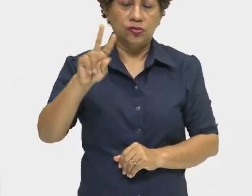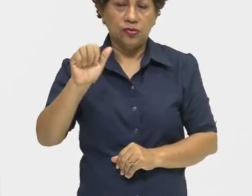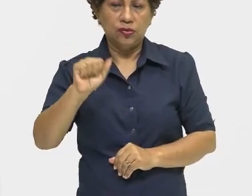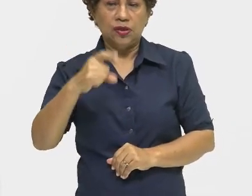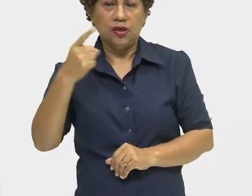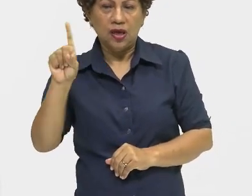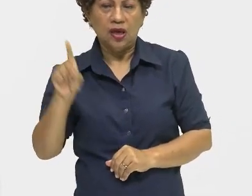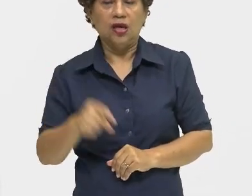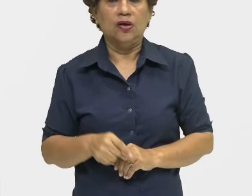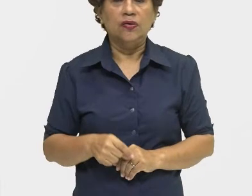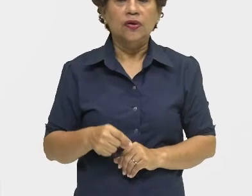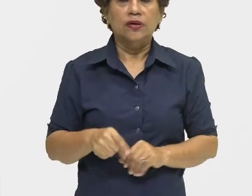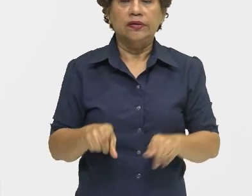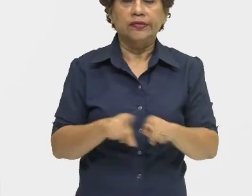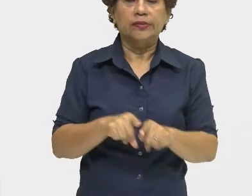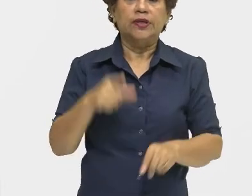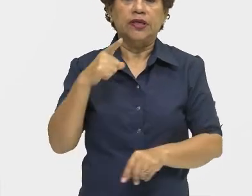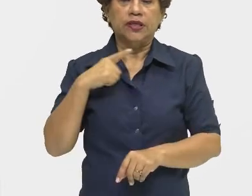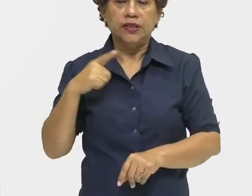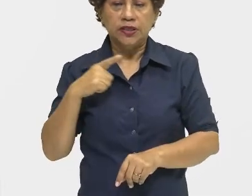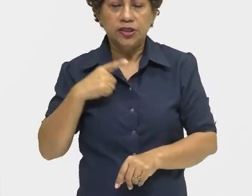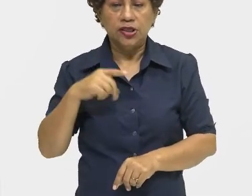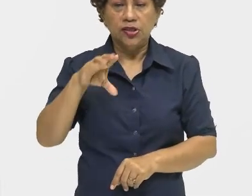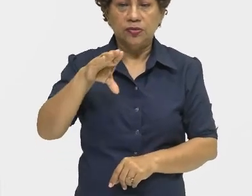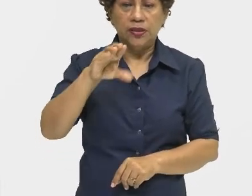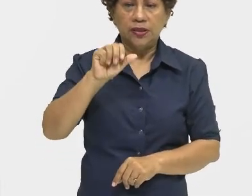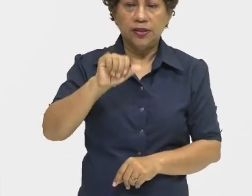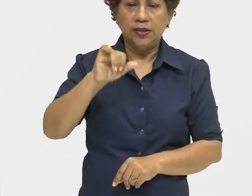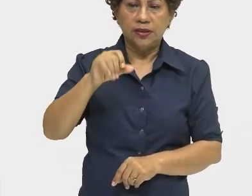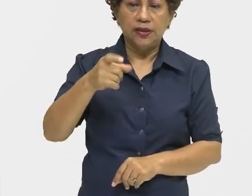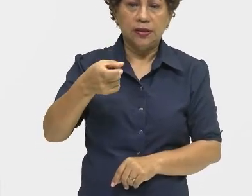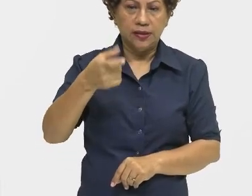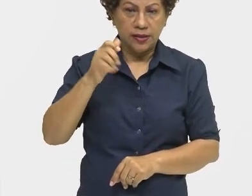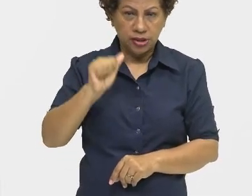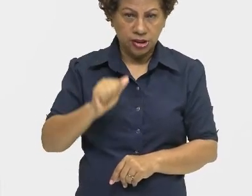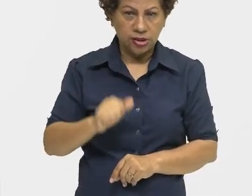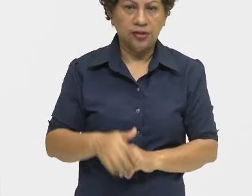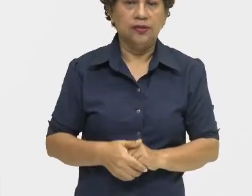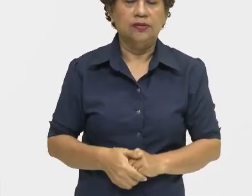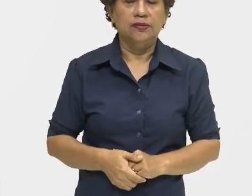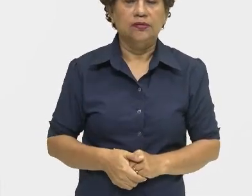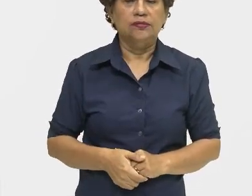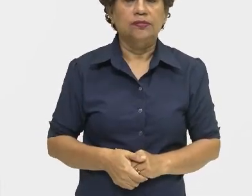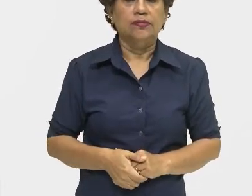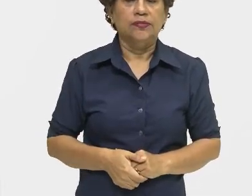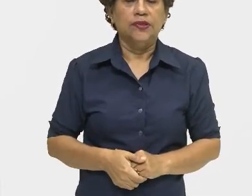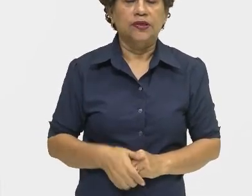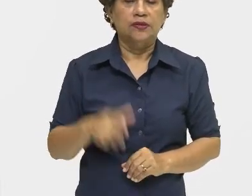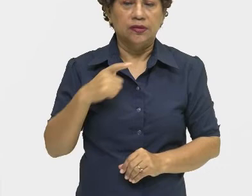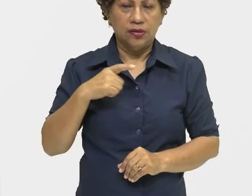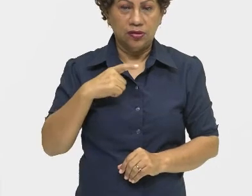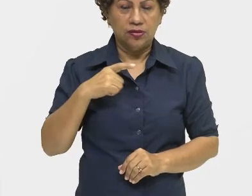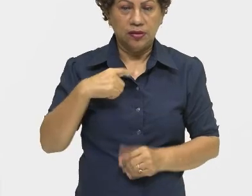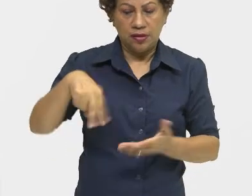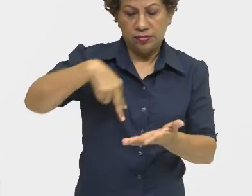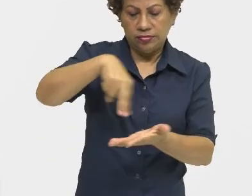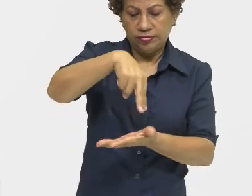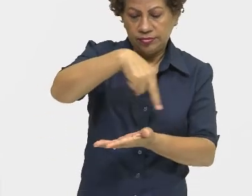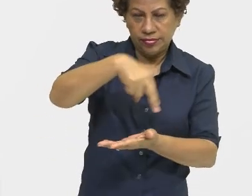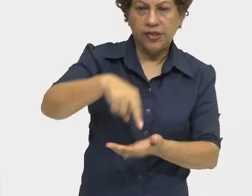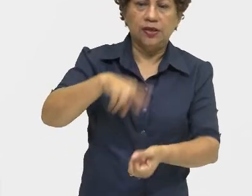são instrumentos e sons similares ao da cuíca, dão a marcação frenética do seu